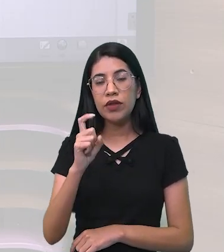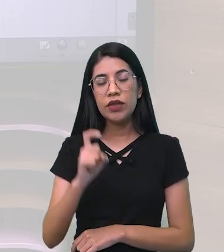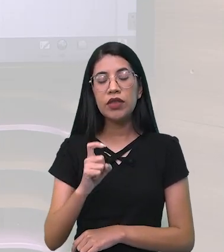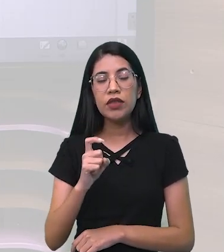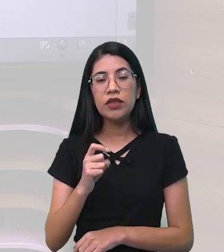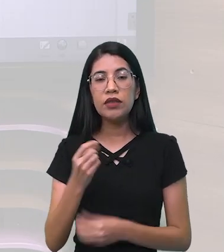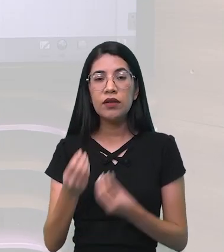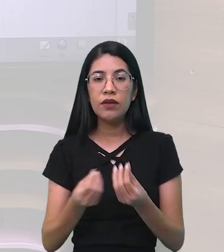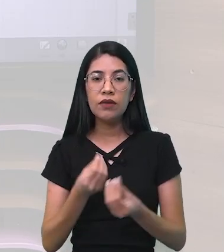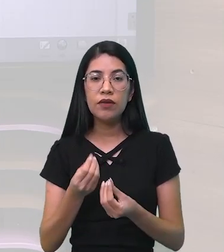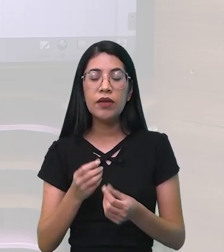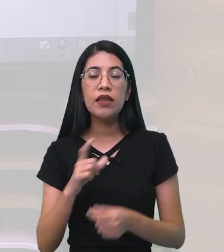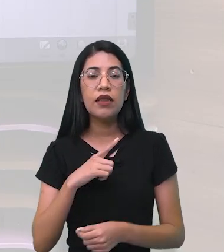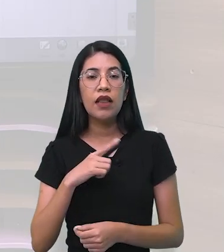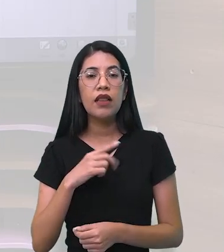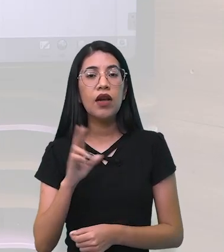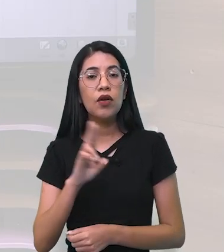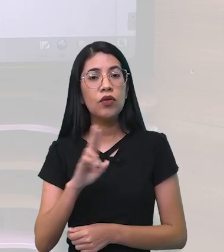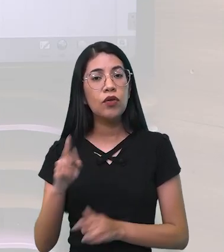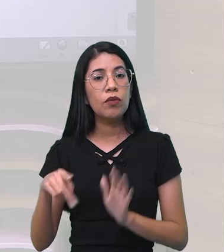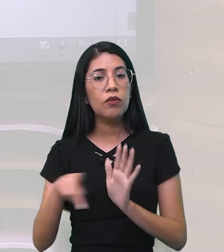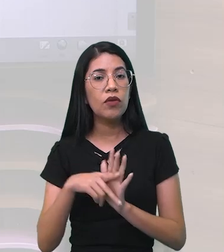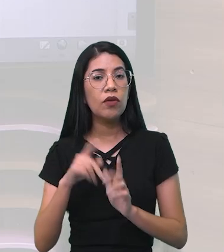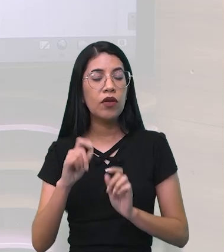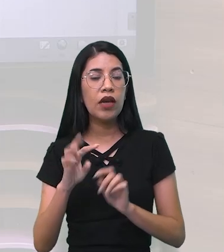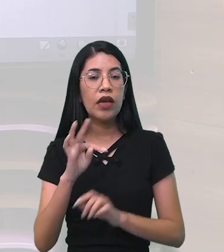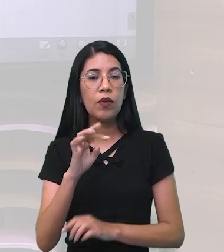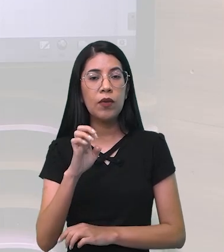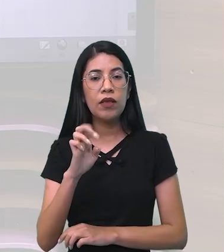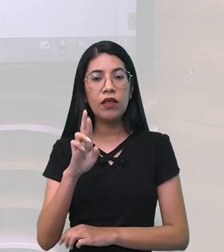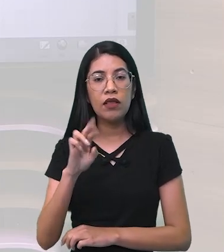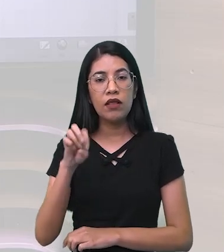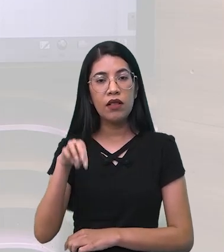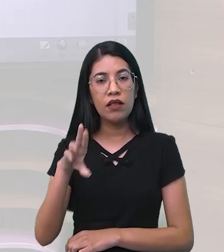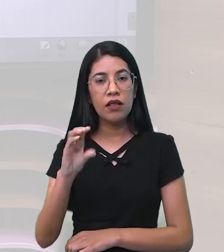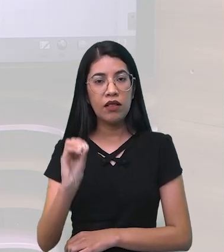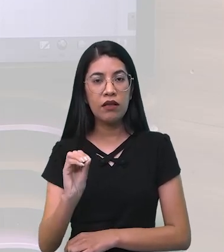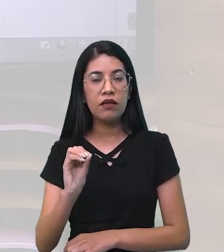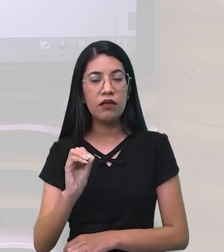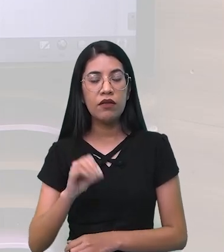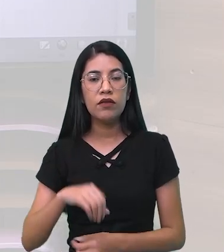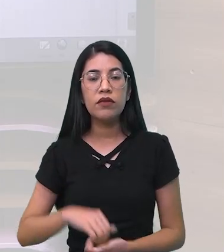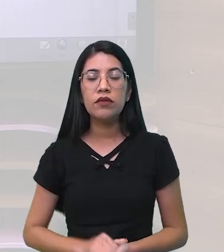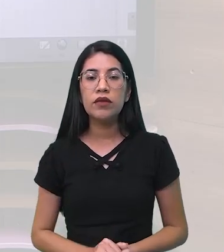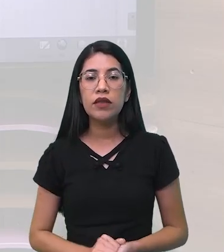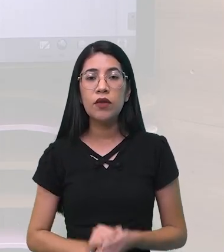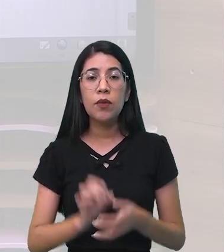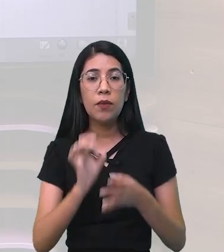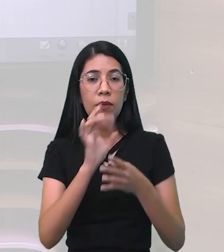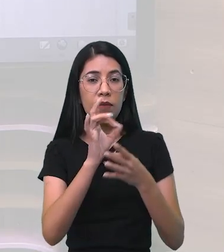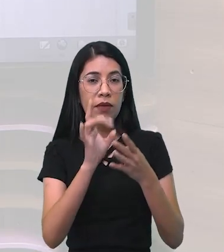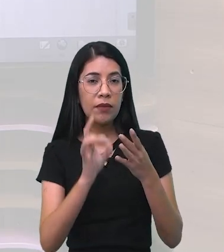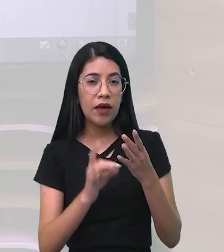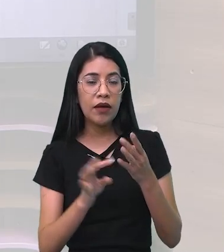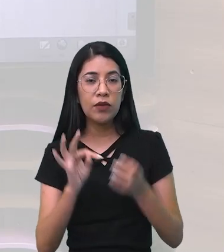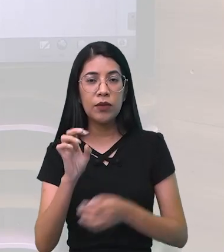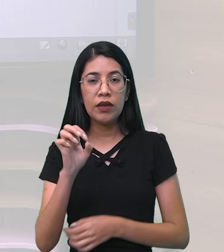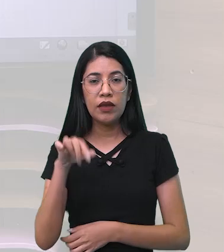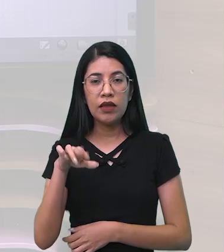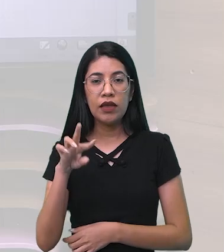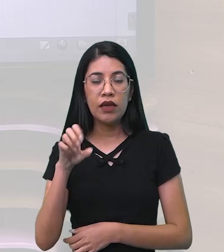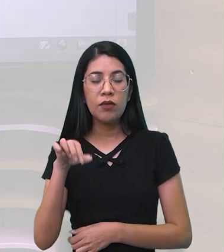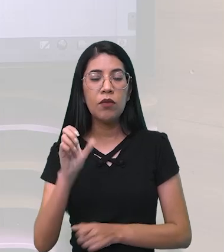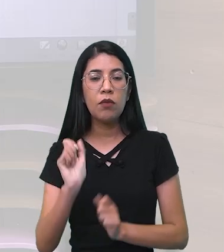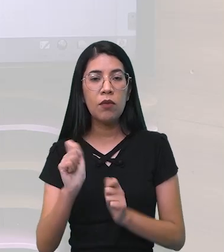esse número aí, ele tem um nome especial que é chamado de termo, tá? Então, cada termo, ele pode ser somado com o